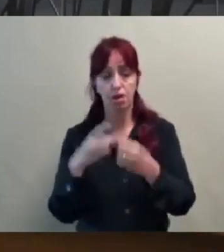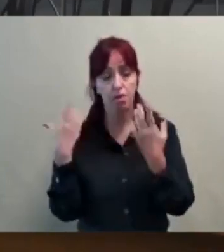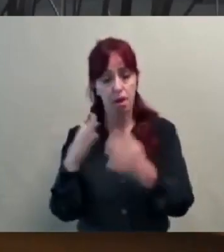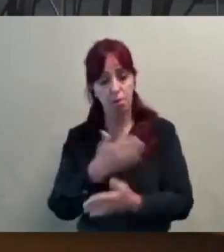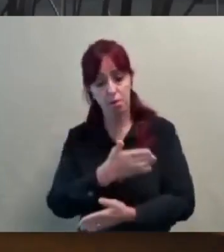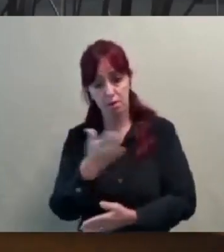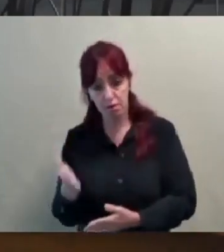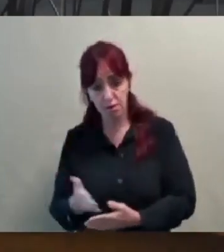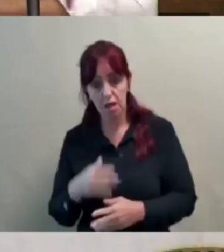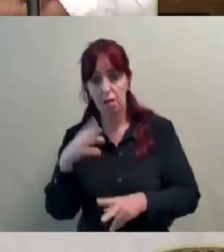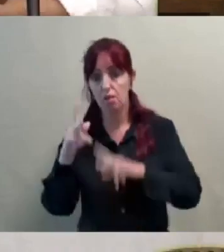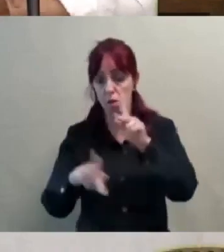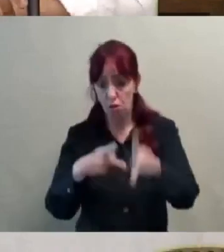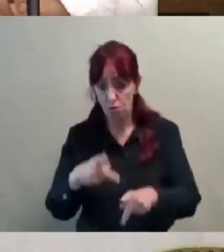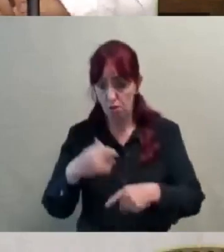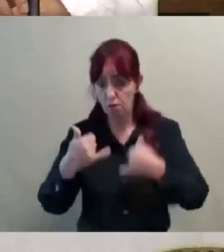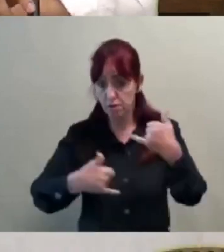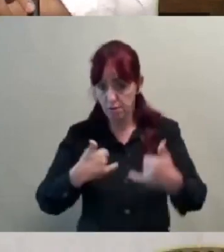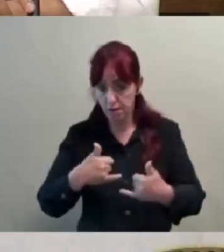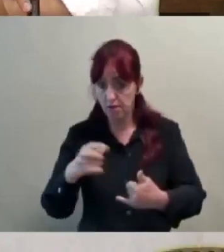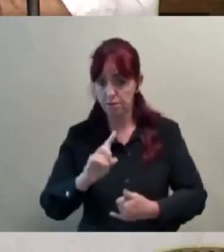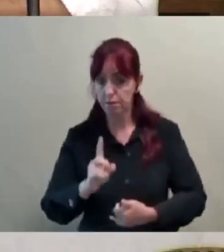o povo não se brinca.